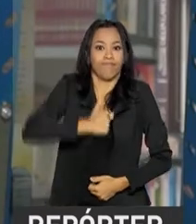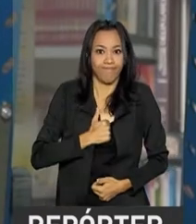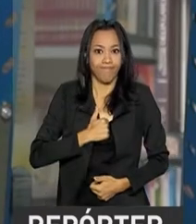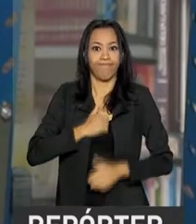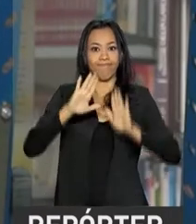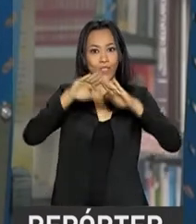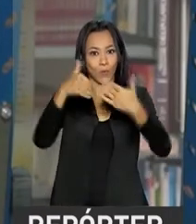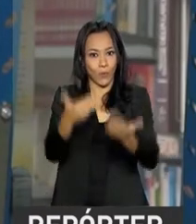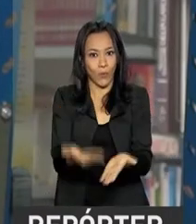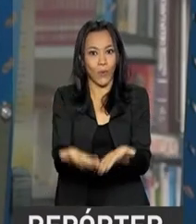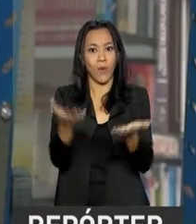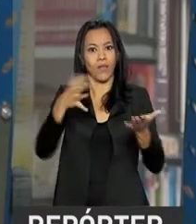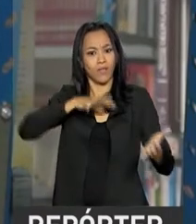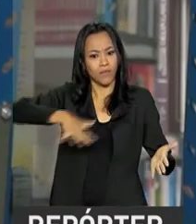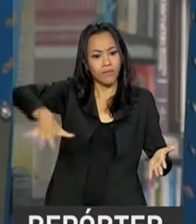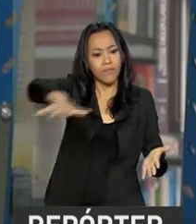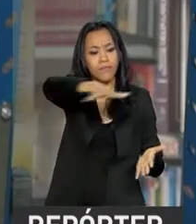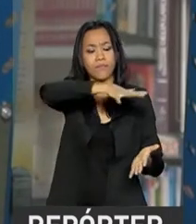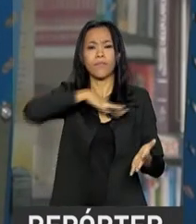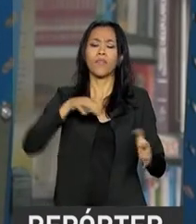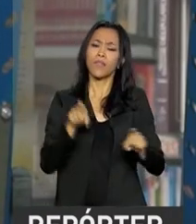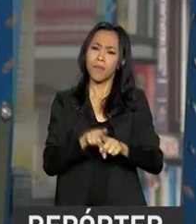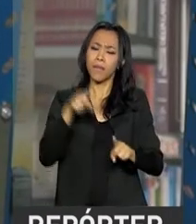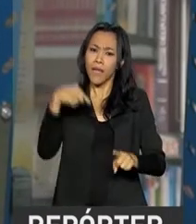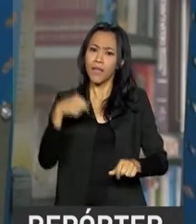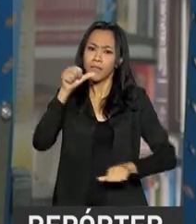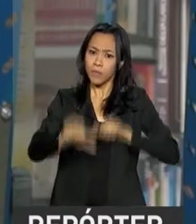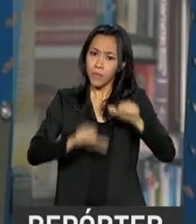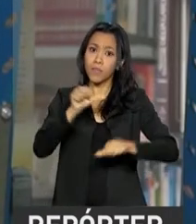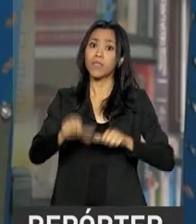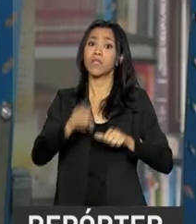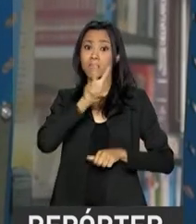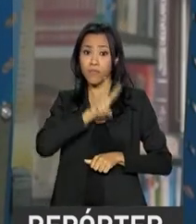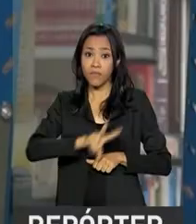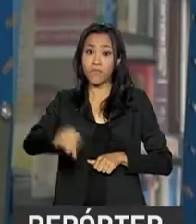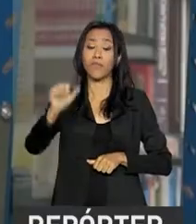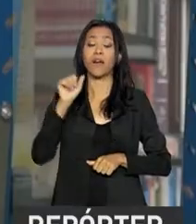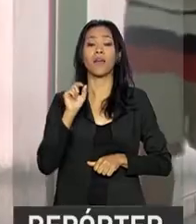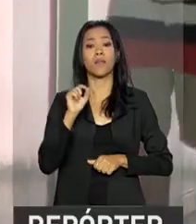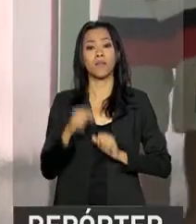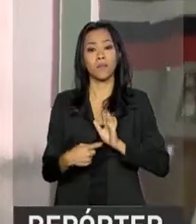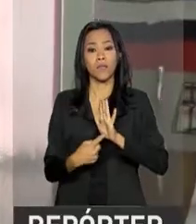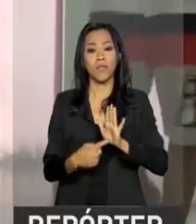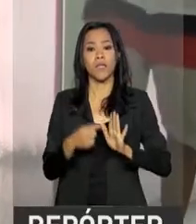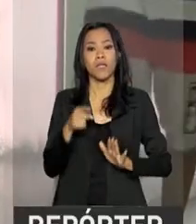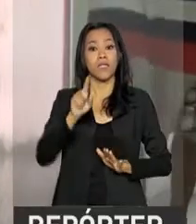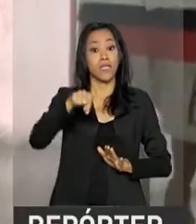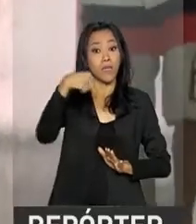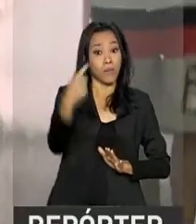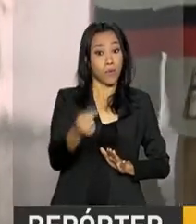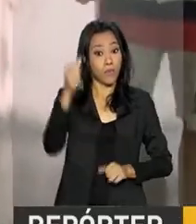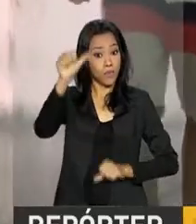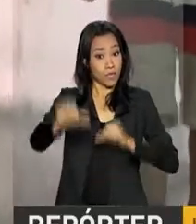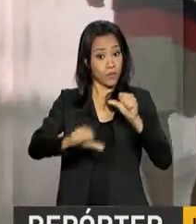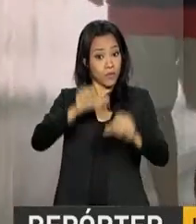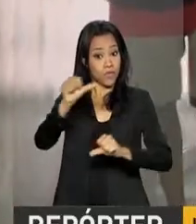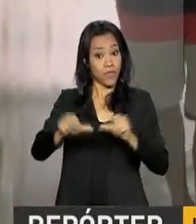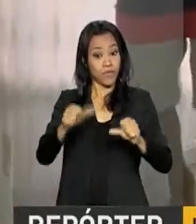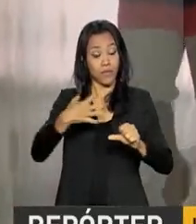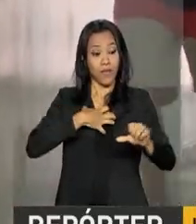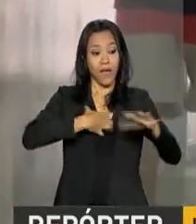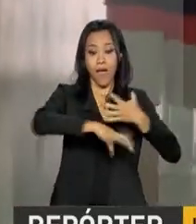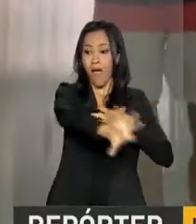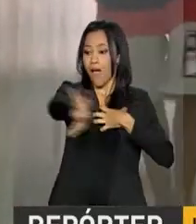é essa transformação também ela vai refletir fora dos muros da escola logo as mudanças contagiaram os